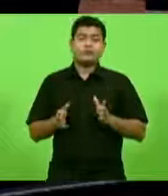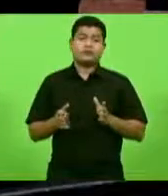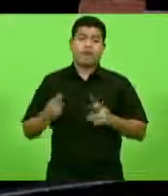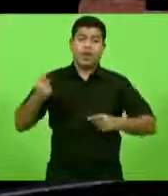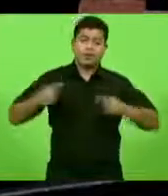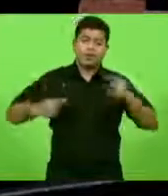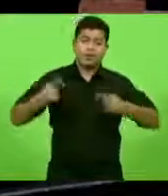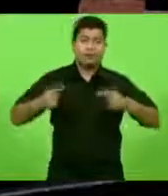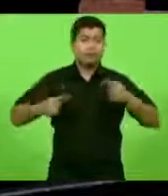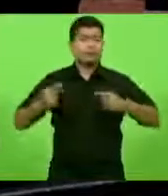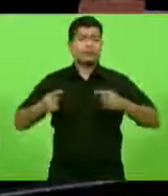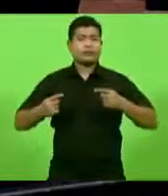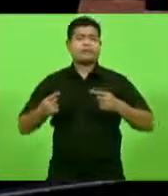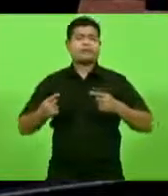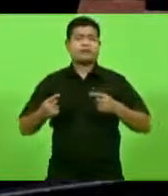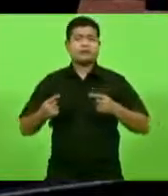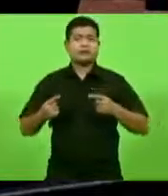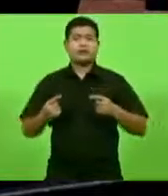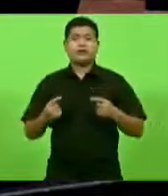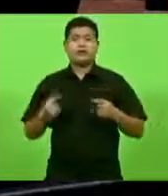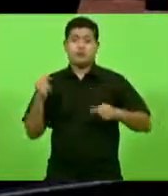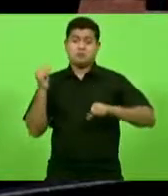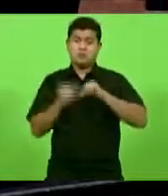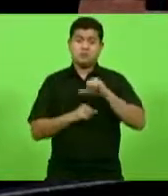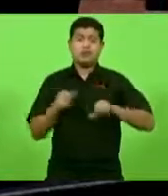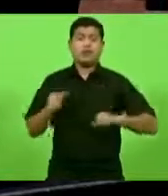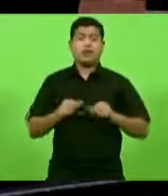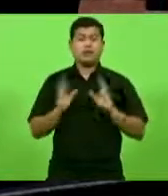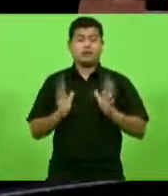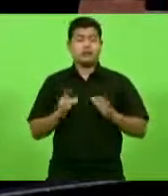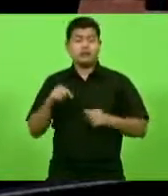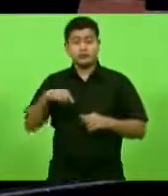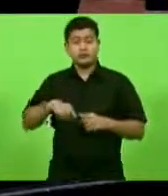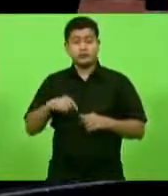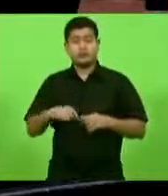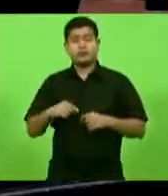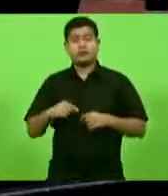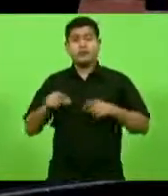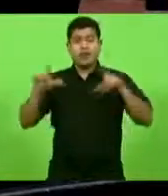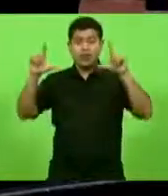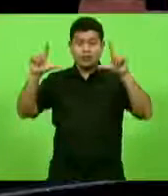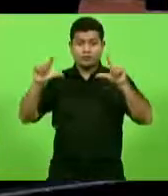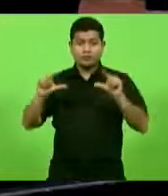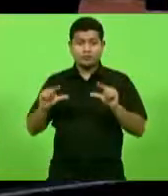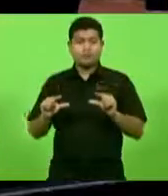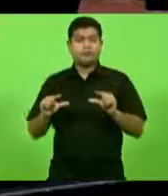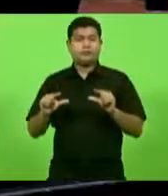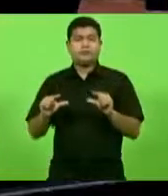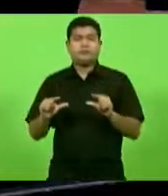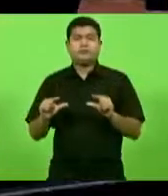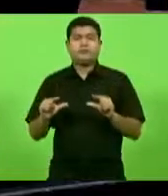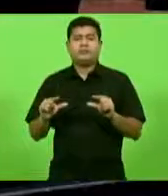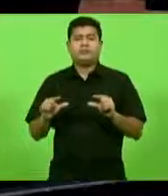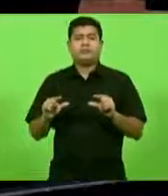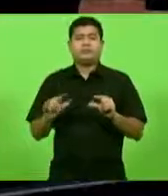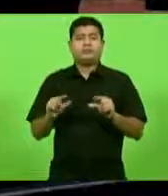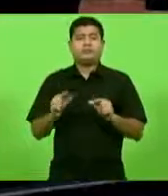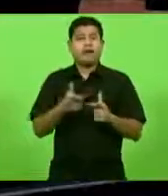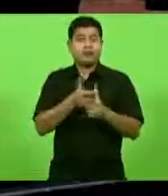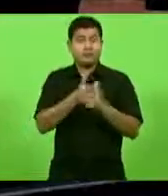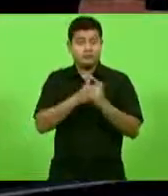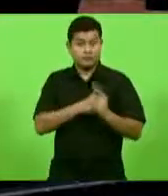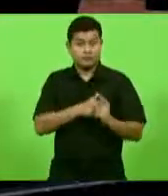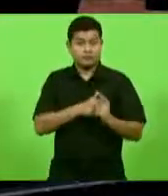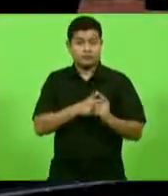debatido e modificado esse contrato, reduzindo o valor